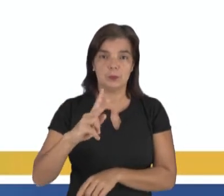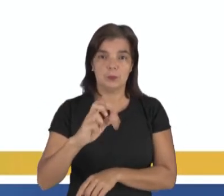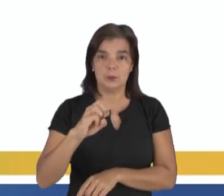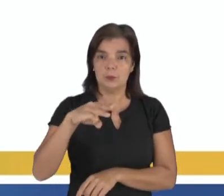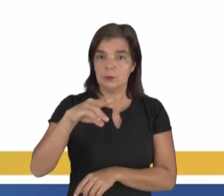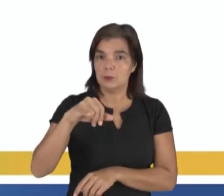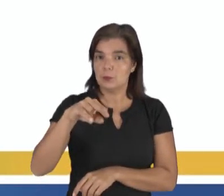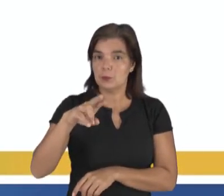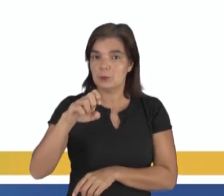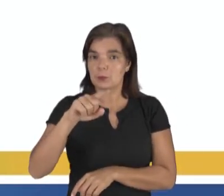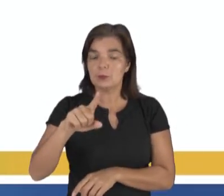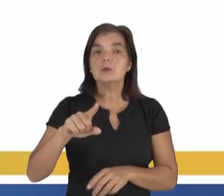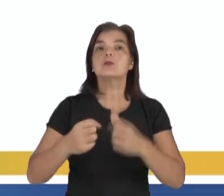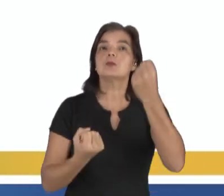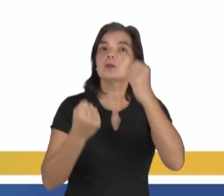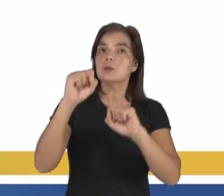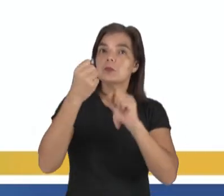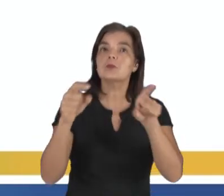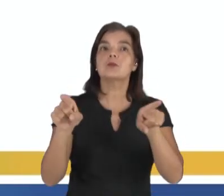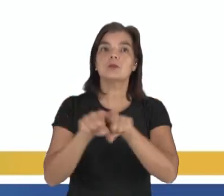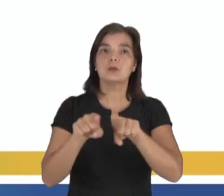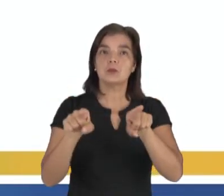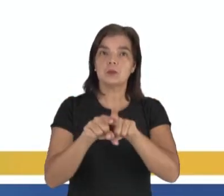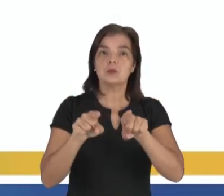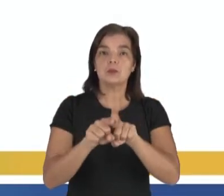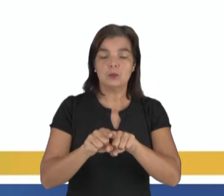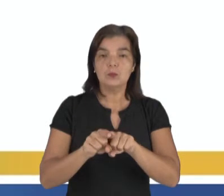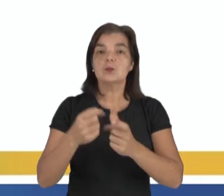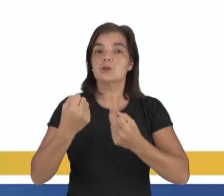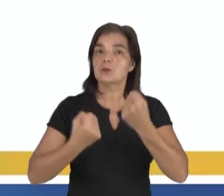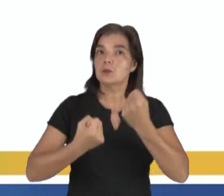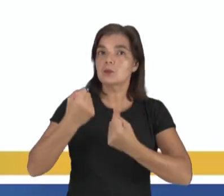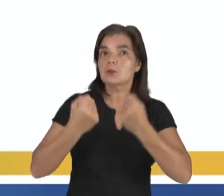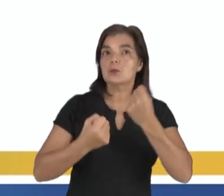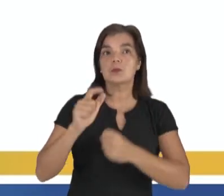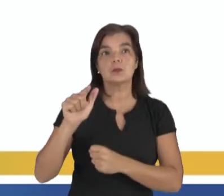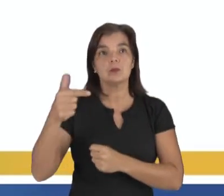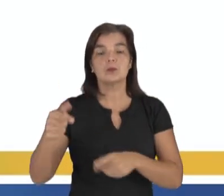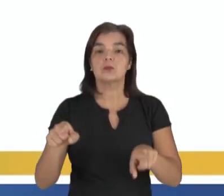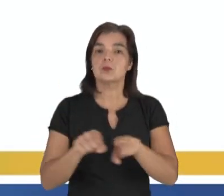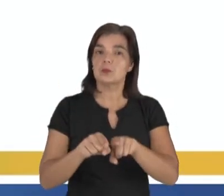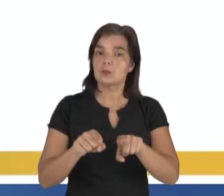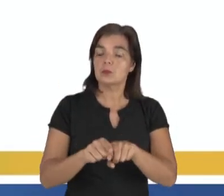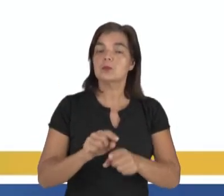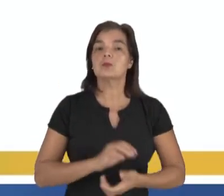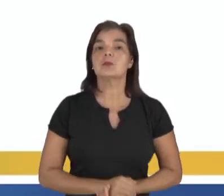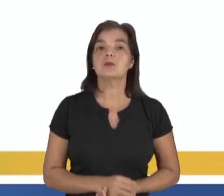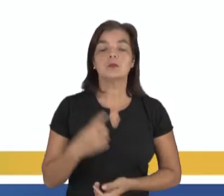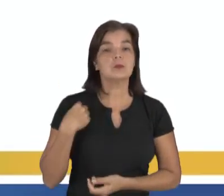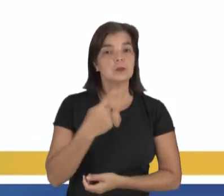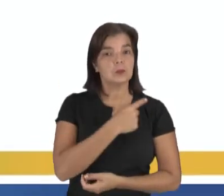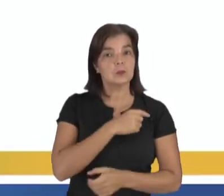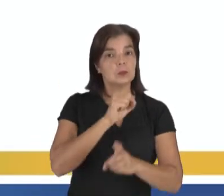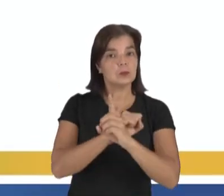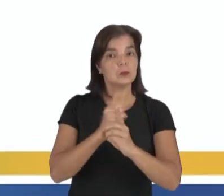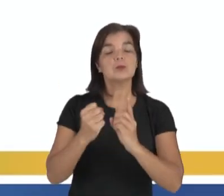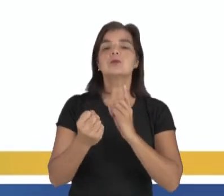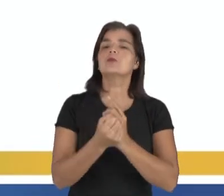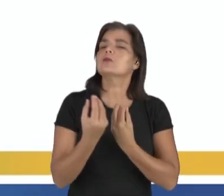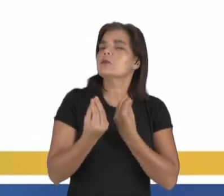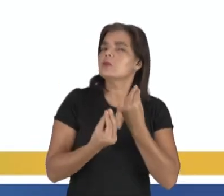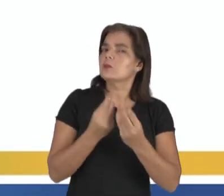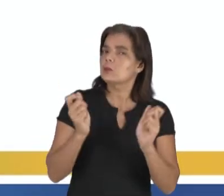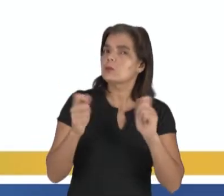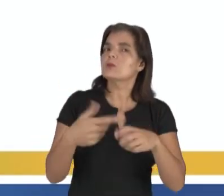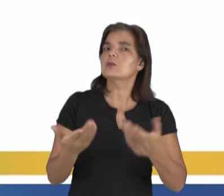chaminés das indústrias, quanto pelos escapamentos dos veículos e outros. Então, nós, como sociedade, de que